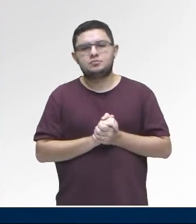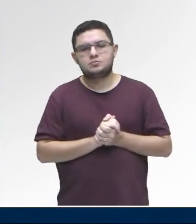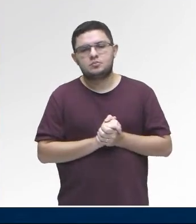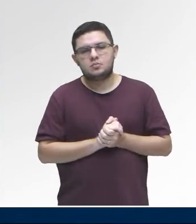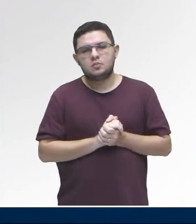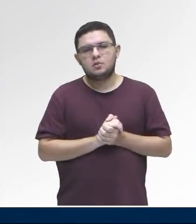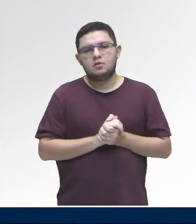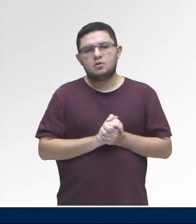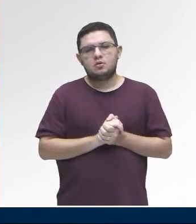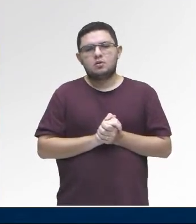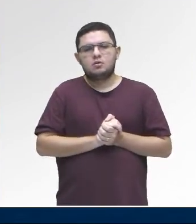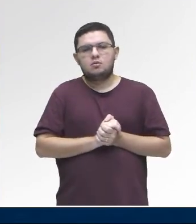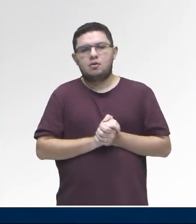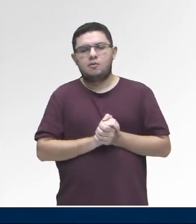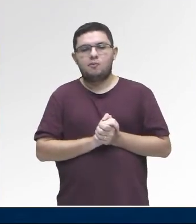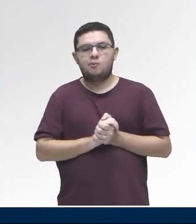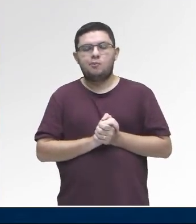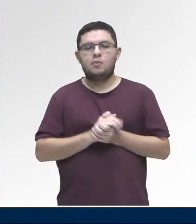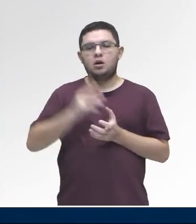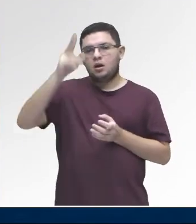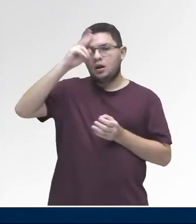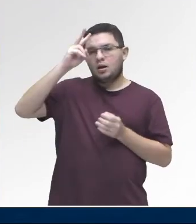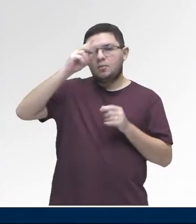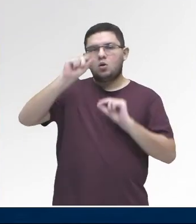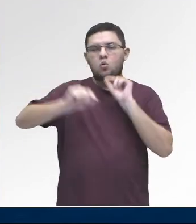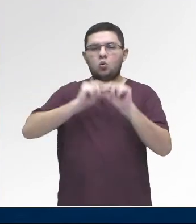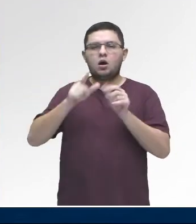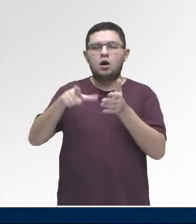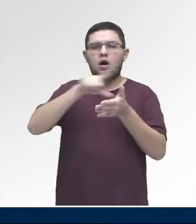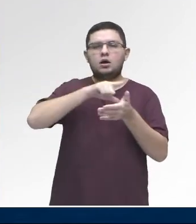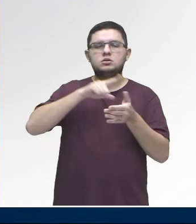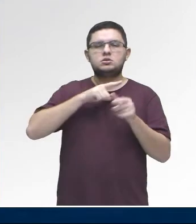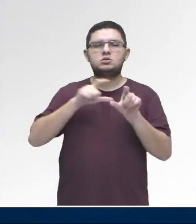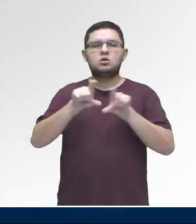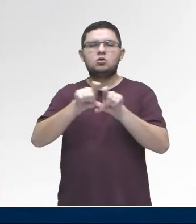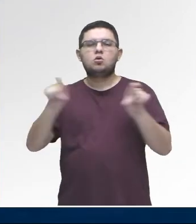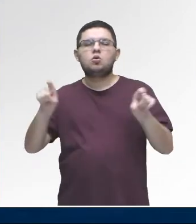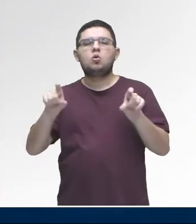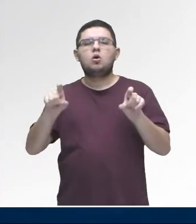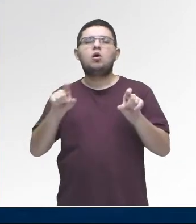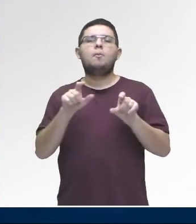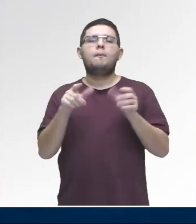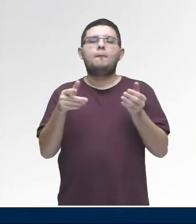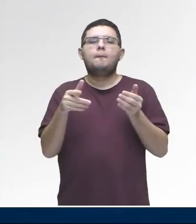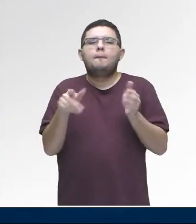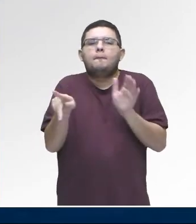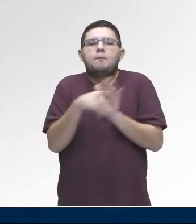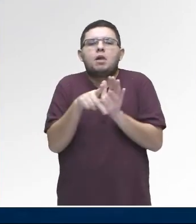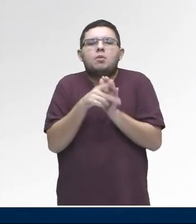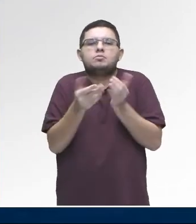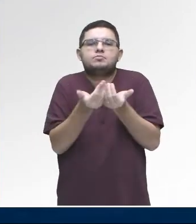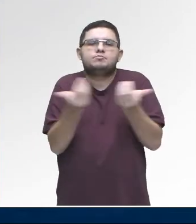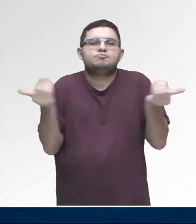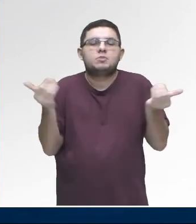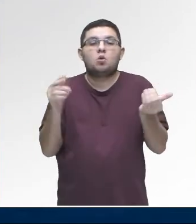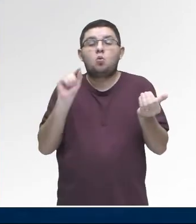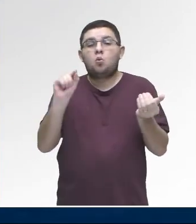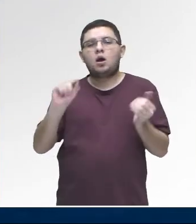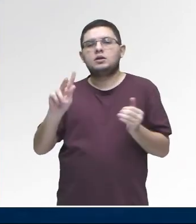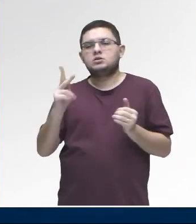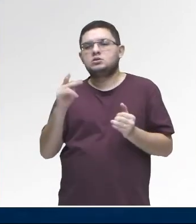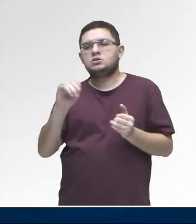que a partir daquela equação de dissociação do hidróxido de